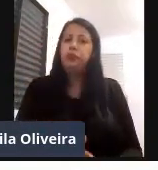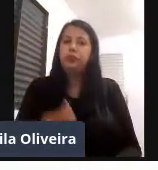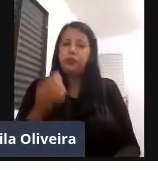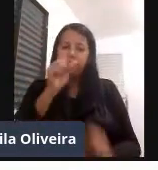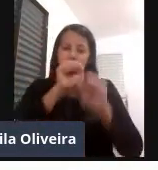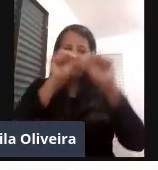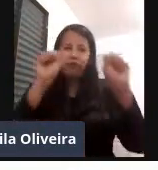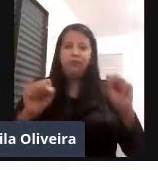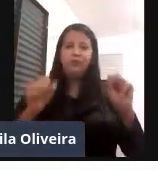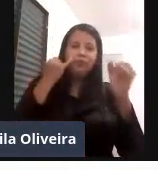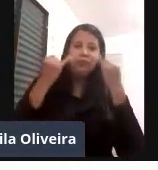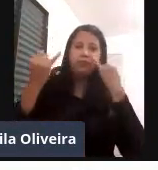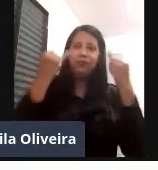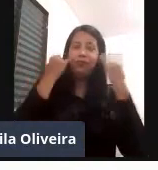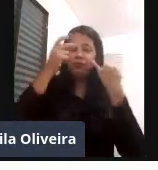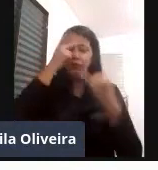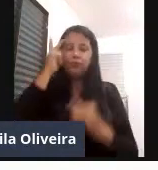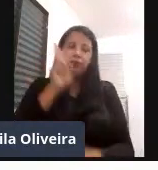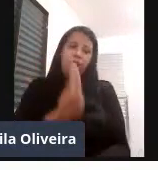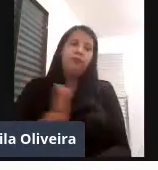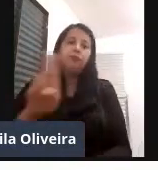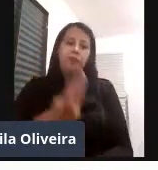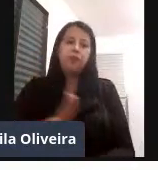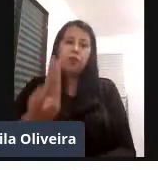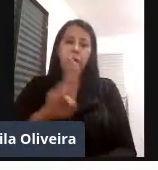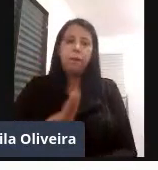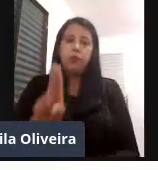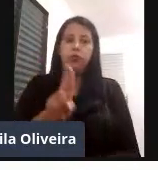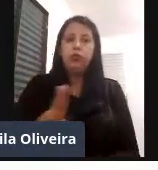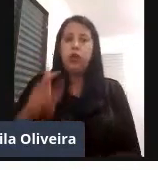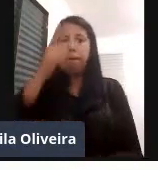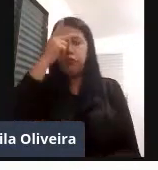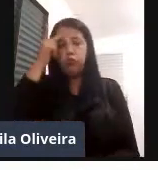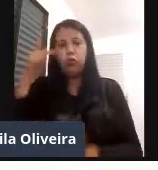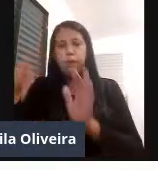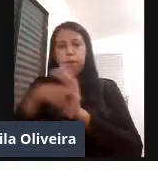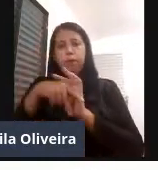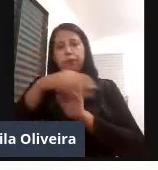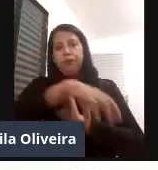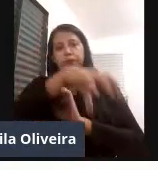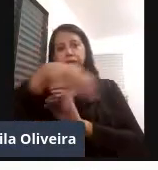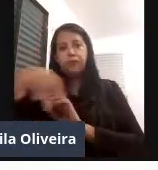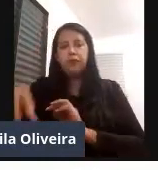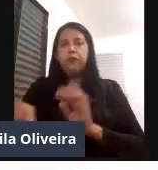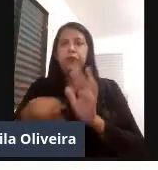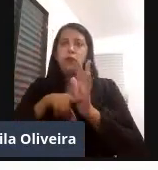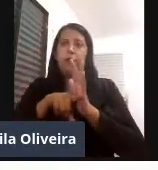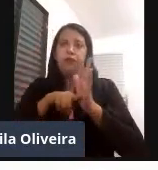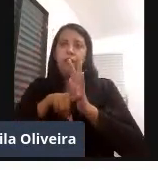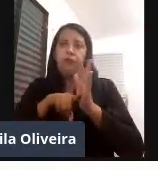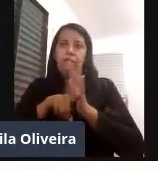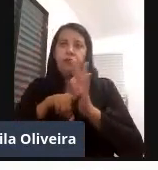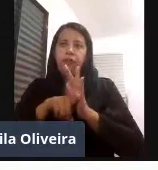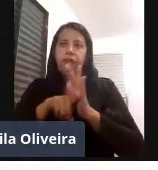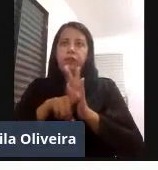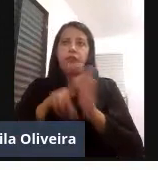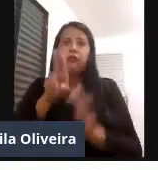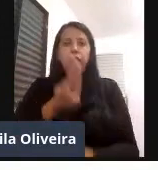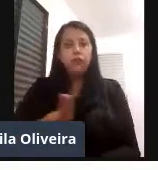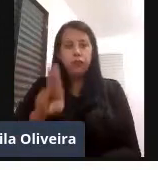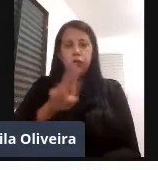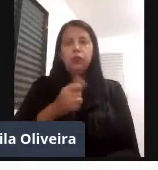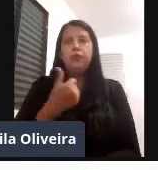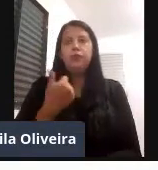assim, todo mundo utiliza, pelo menos todo mundo da área da pesquisa, graduandos, pós-graduandos, porque ela é uma fonte muito